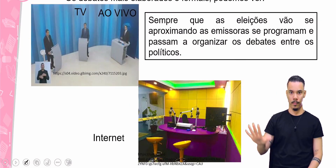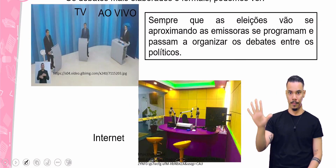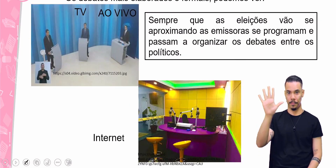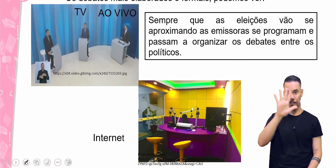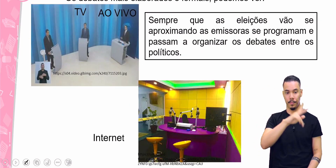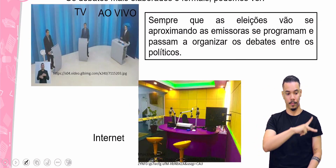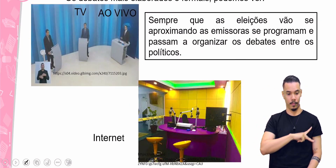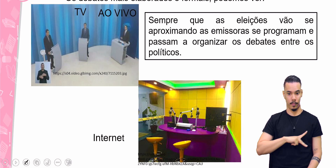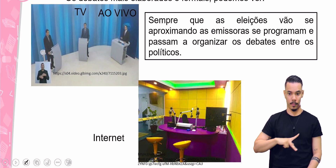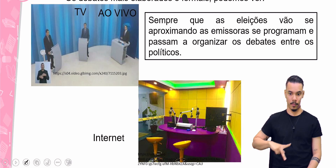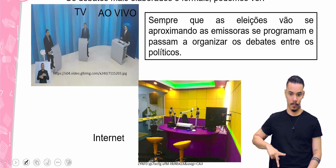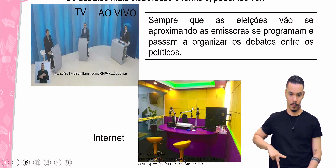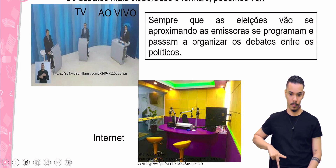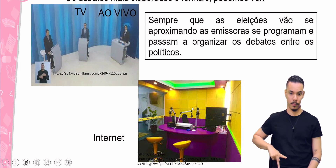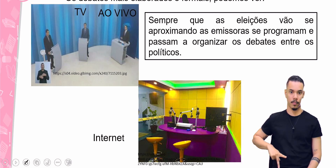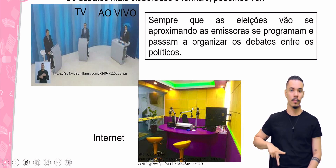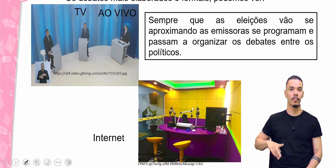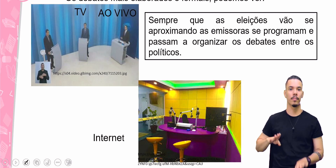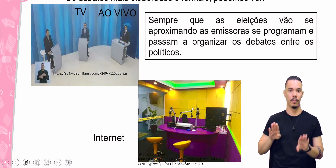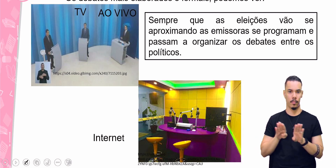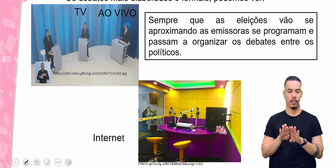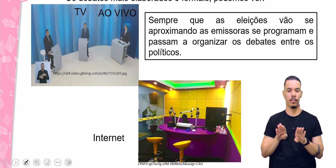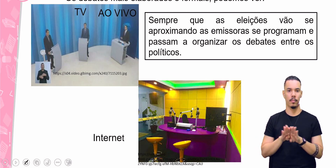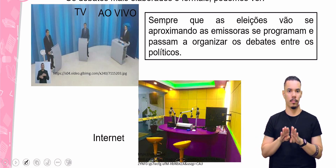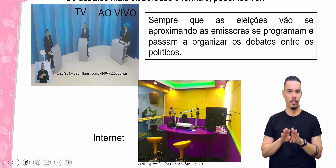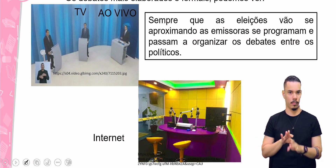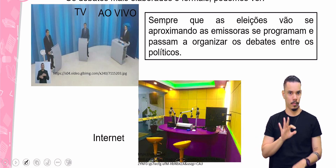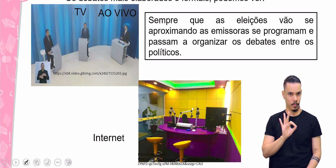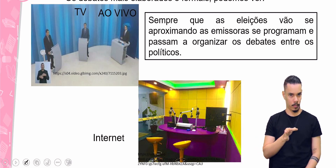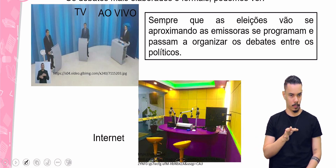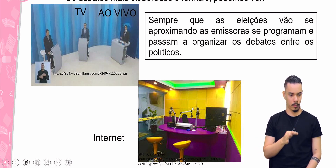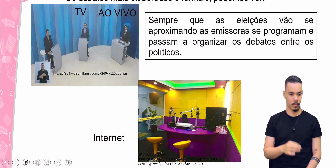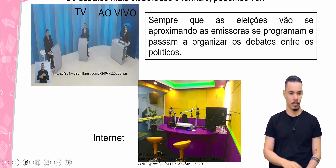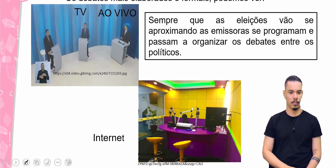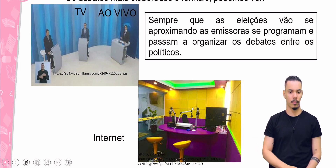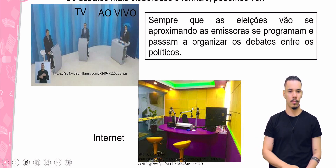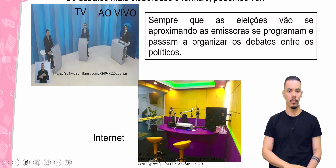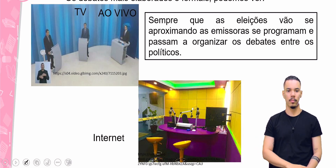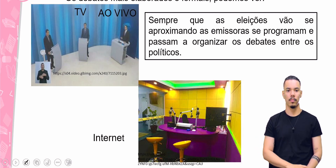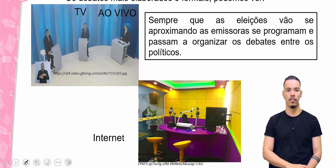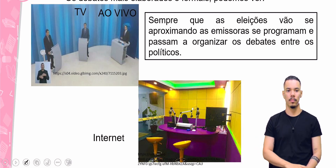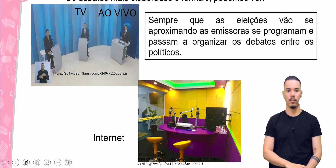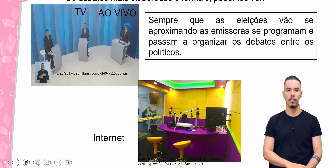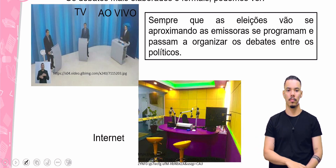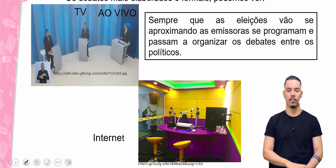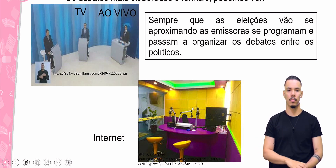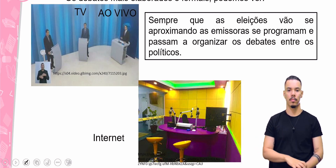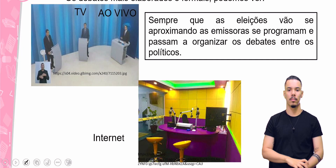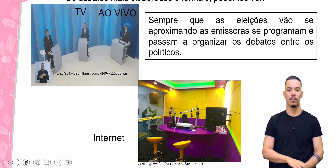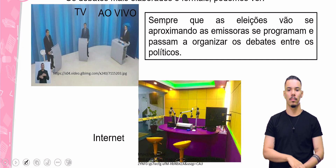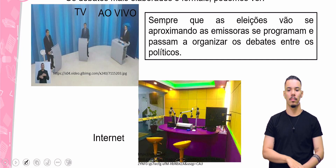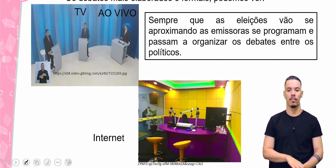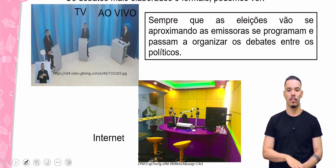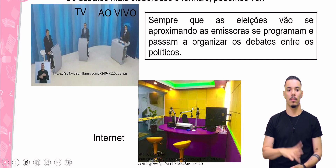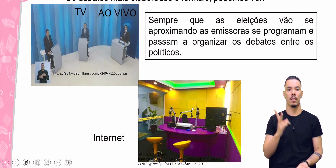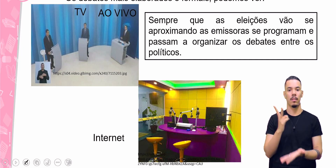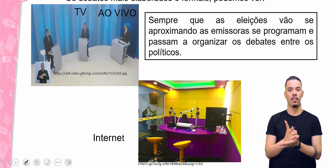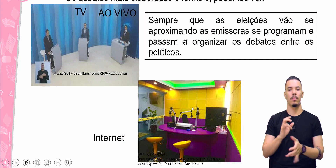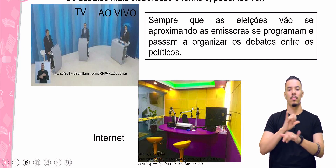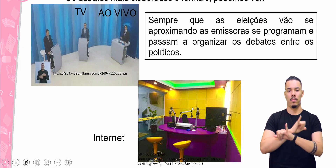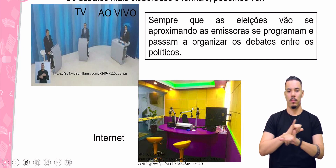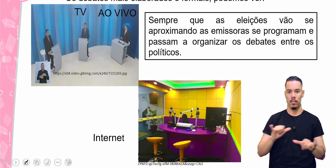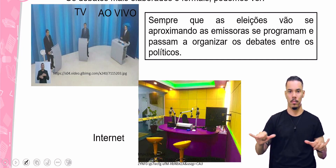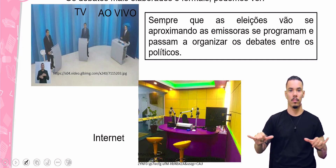de presidente, né, da presidência da República, beleza? Então, sempre que as eleições vão se aproximando, as